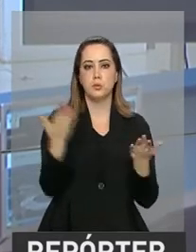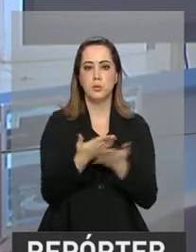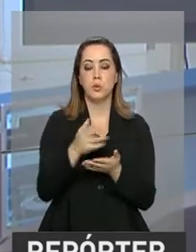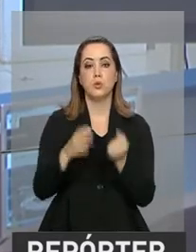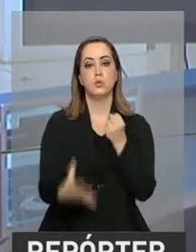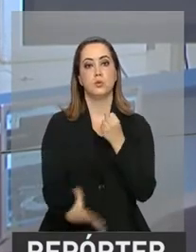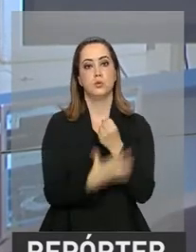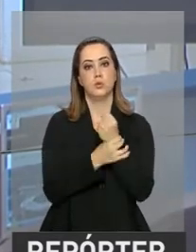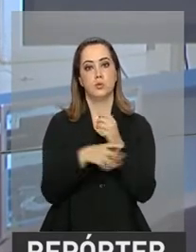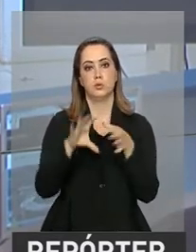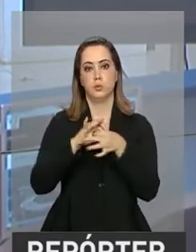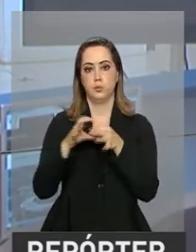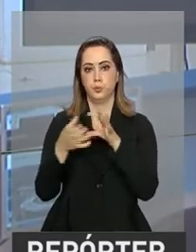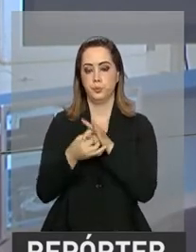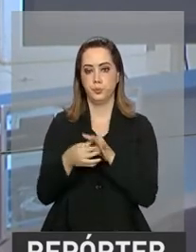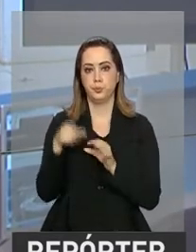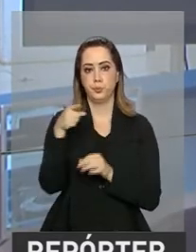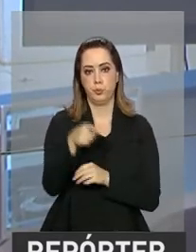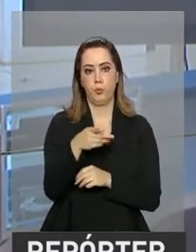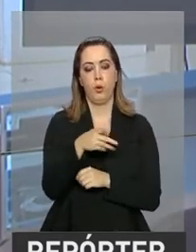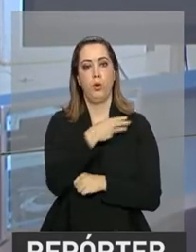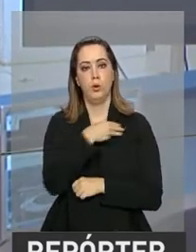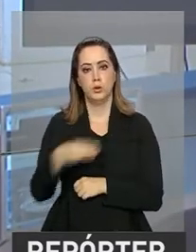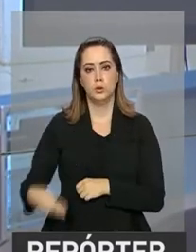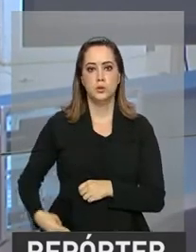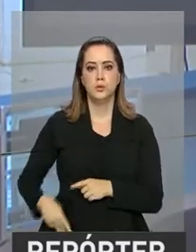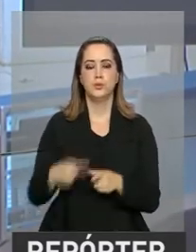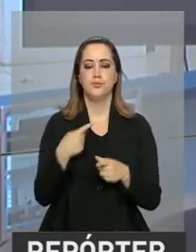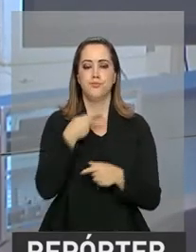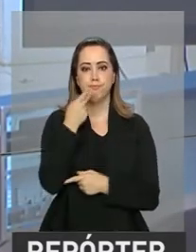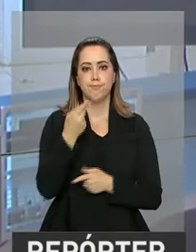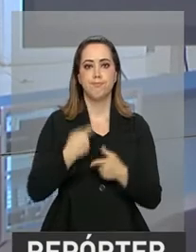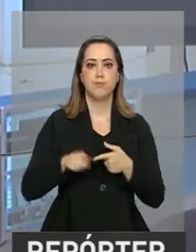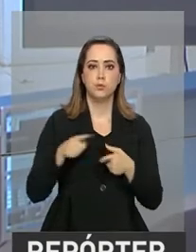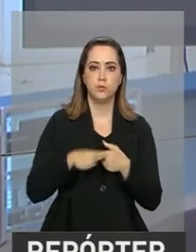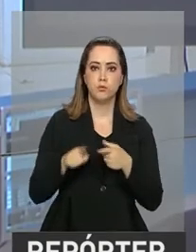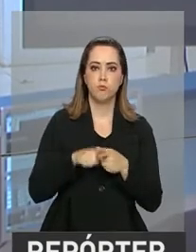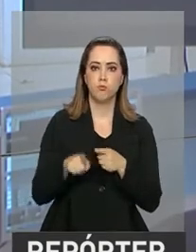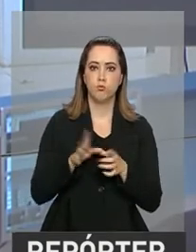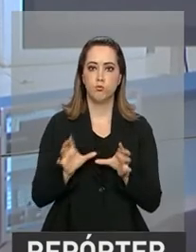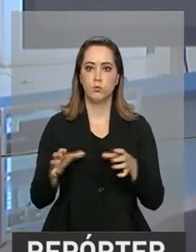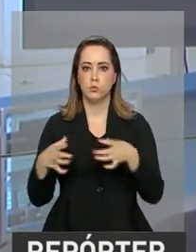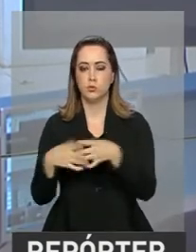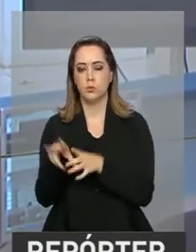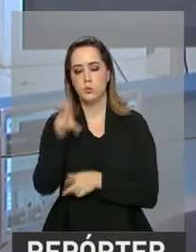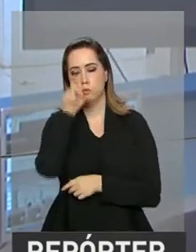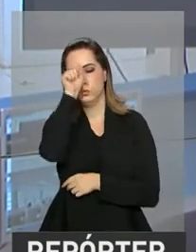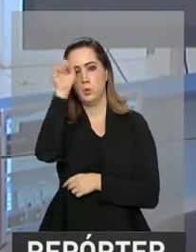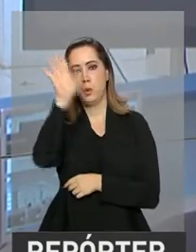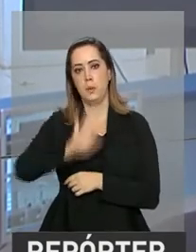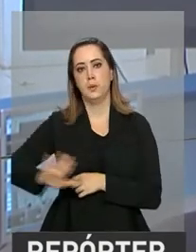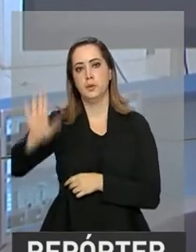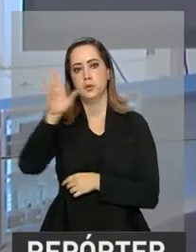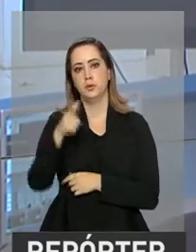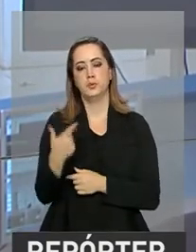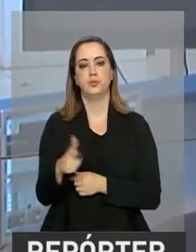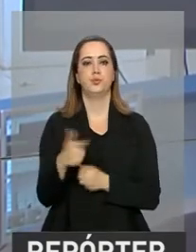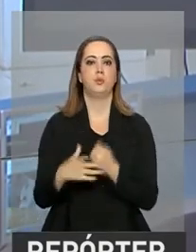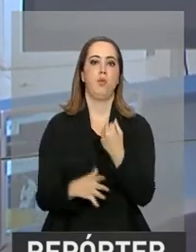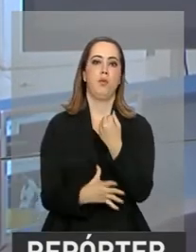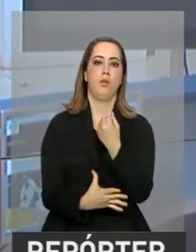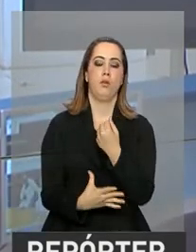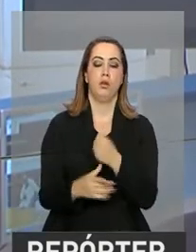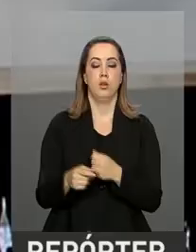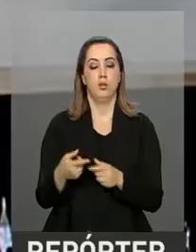segurança nas olimpíadas segundo tchuigoua a fatalidade envolvendo uma equipe da força nacional não muda o planejamento da segurança